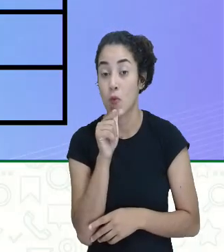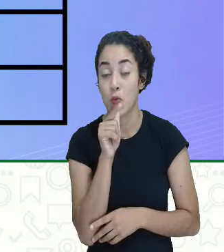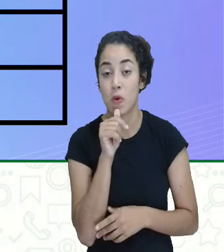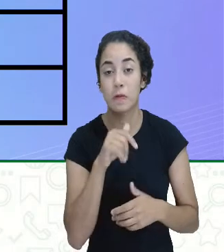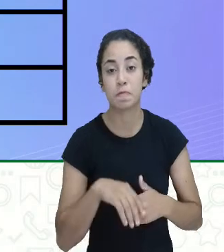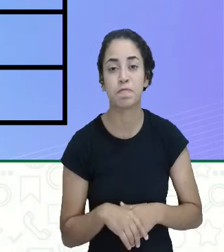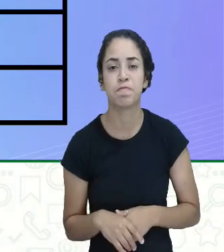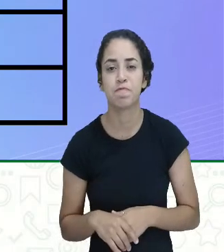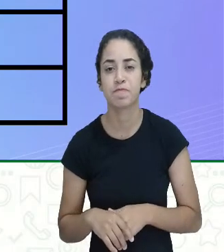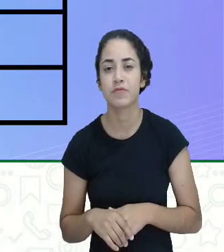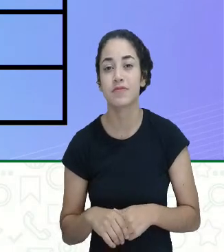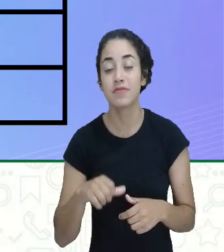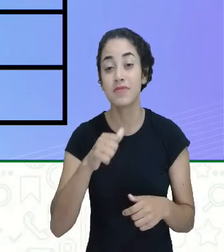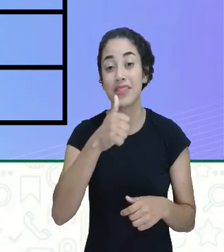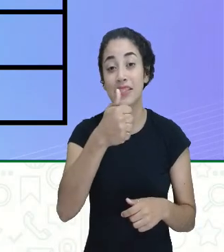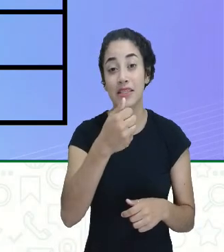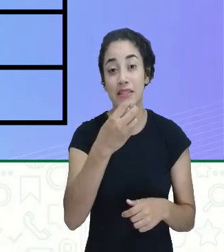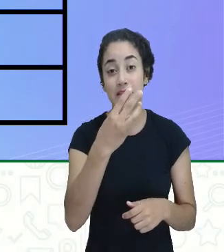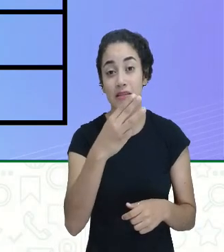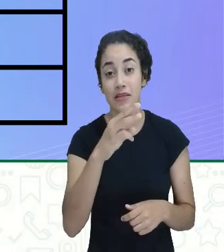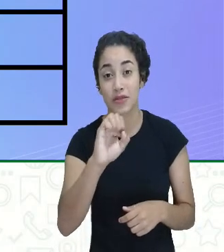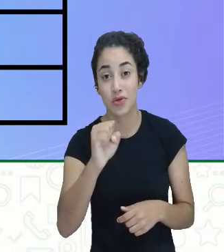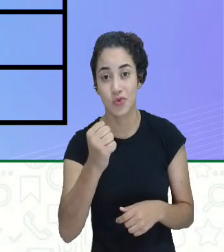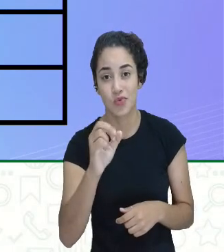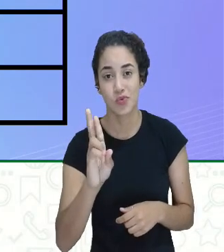só, R$ 138,